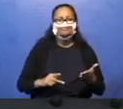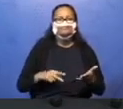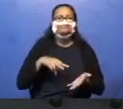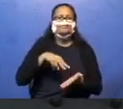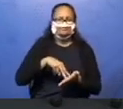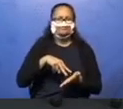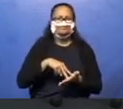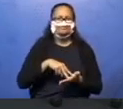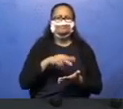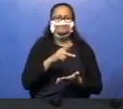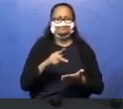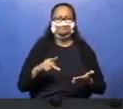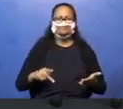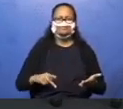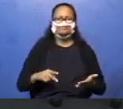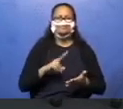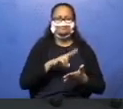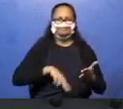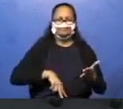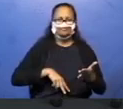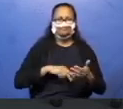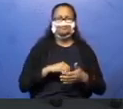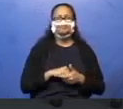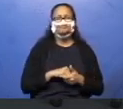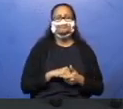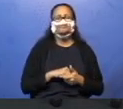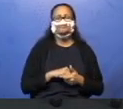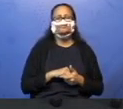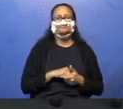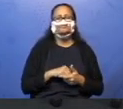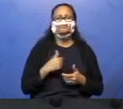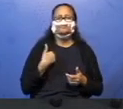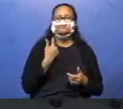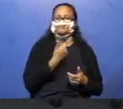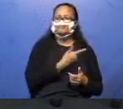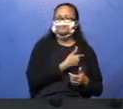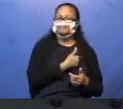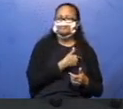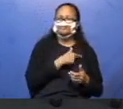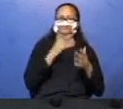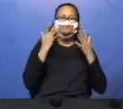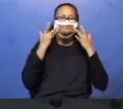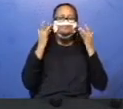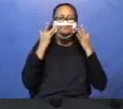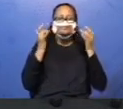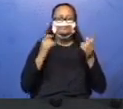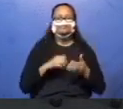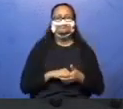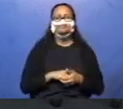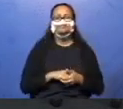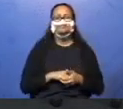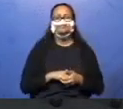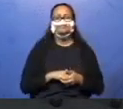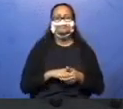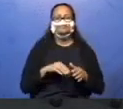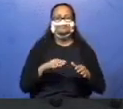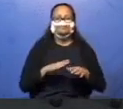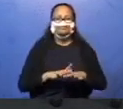vai interpretando aí comigo. Finge que nós somos artistas de teatro. Vamos lá? O